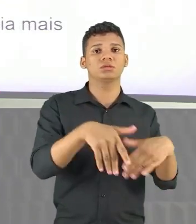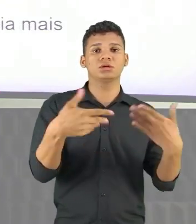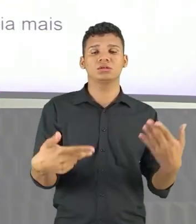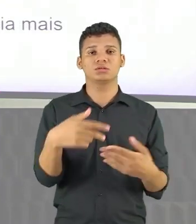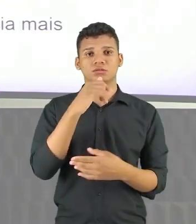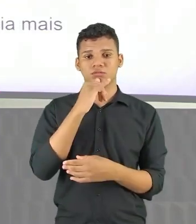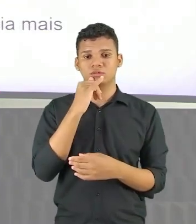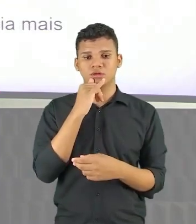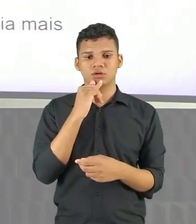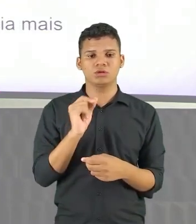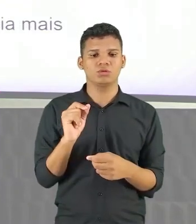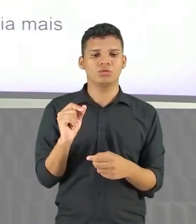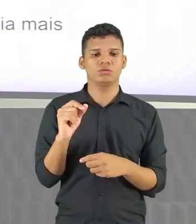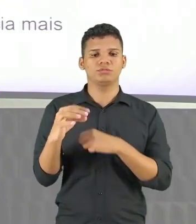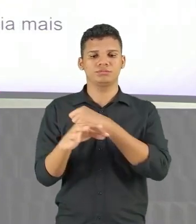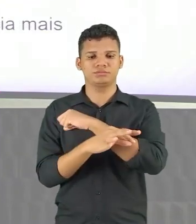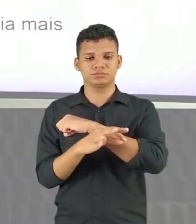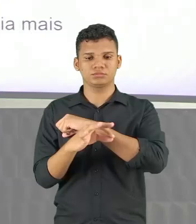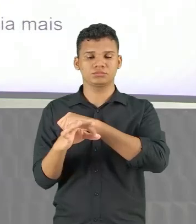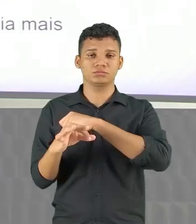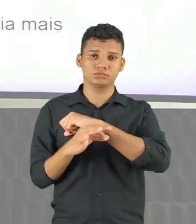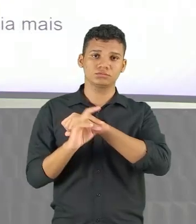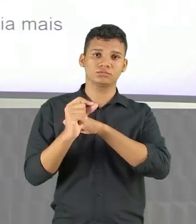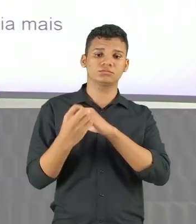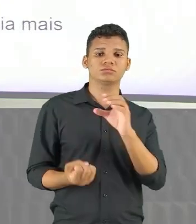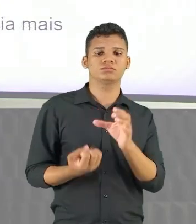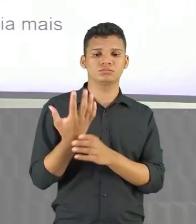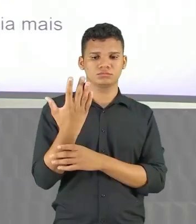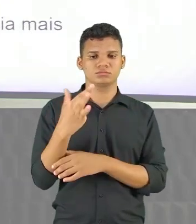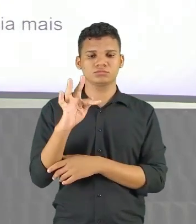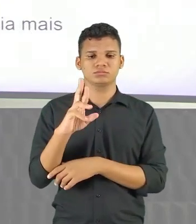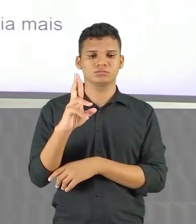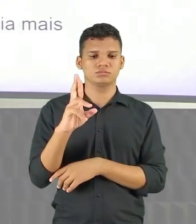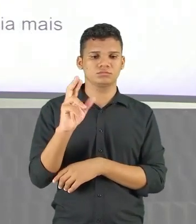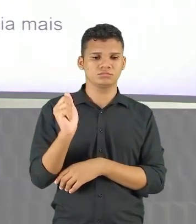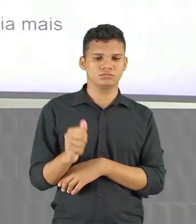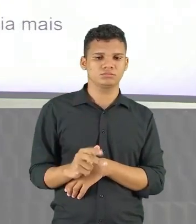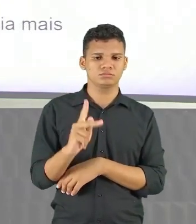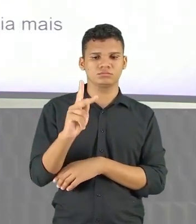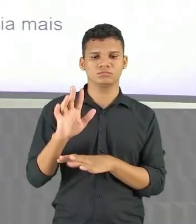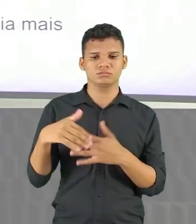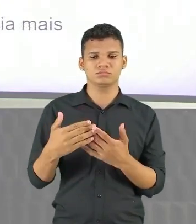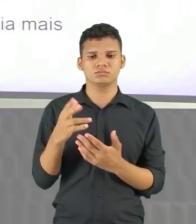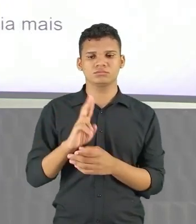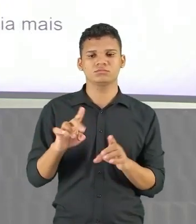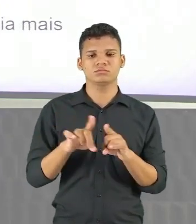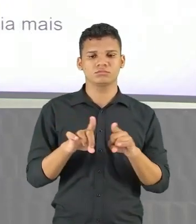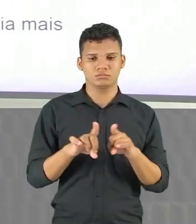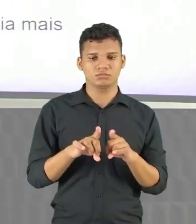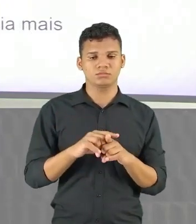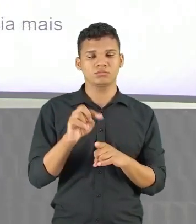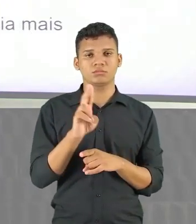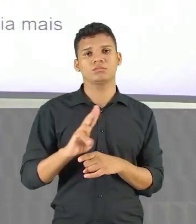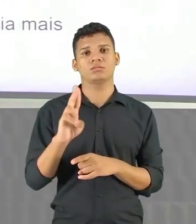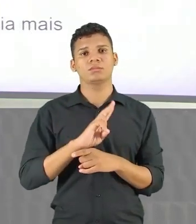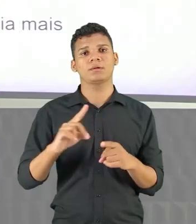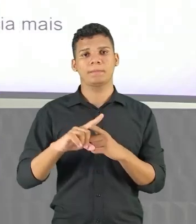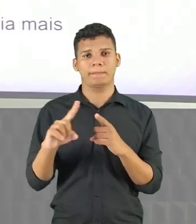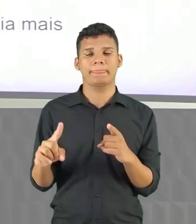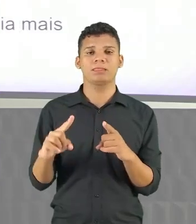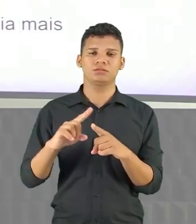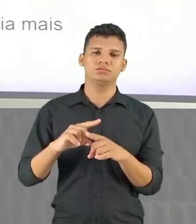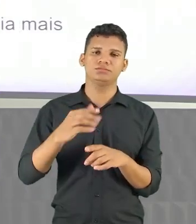chamado Frank Nestiel descobriu o uretano, material mais flexível que oferecia